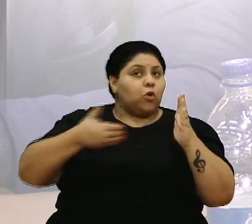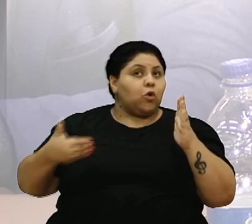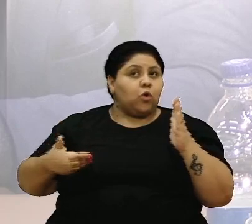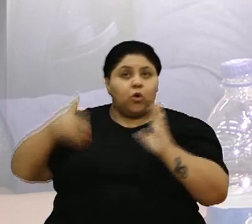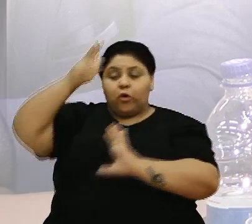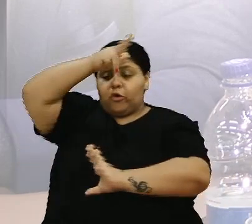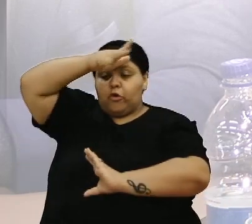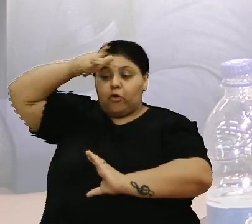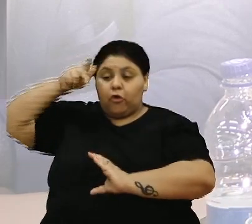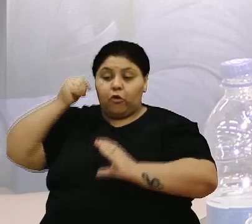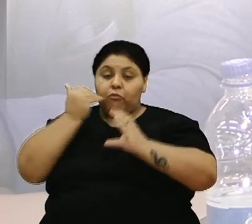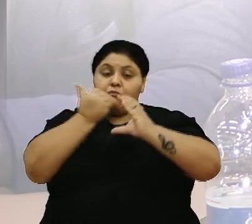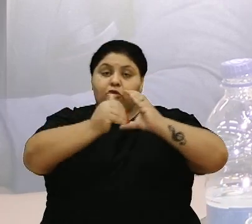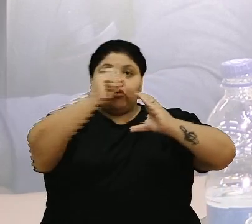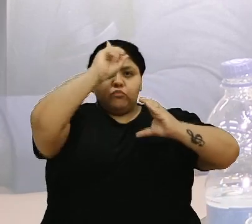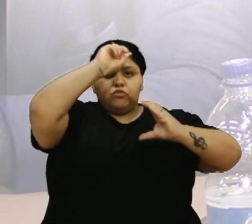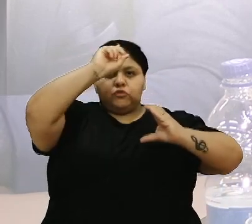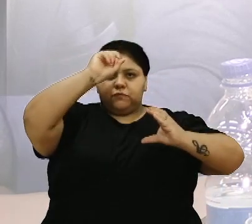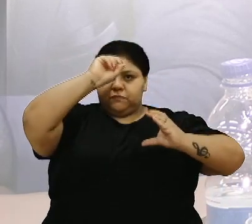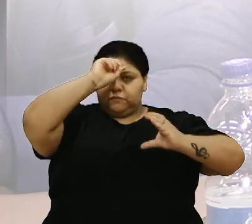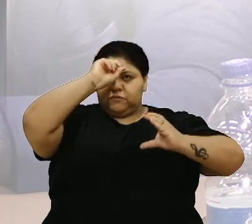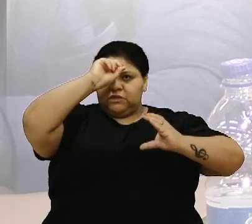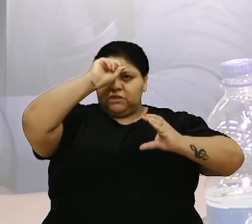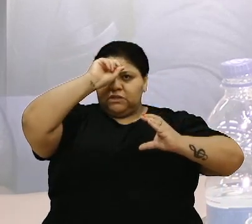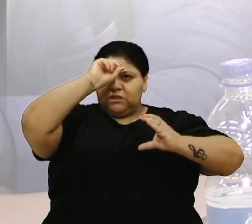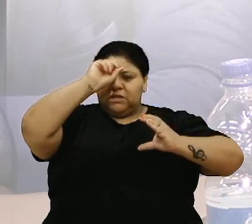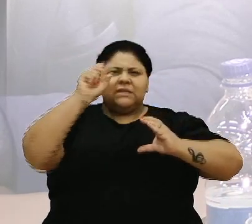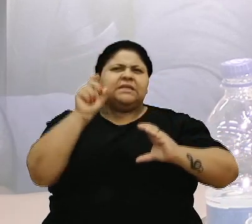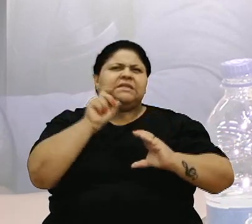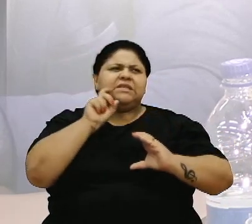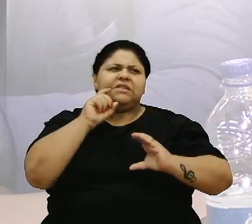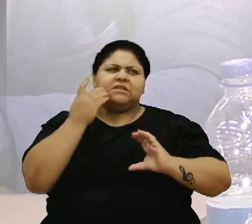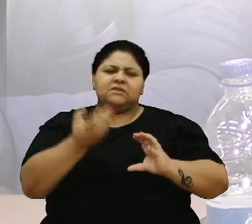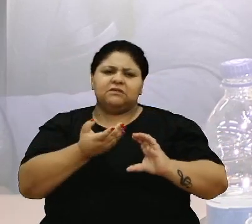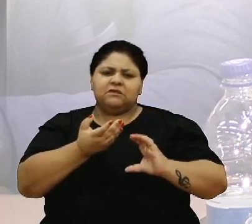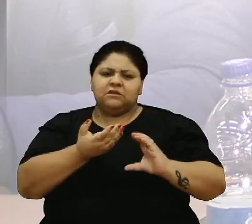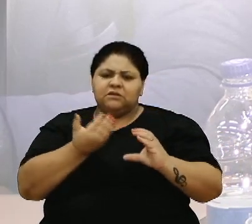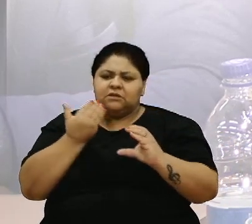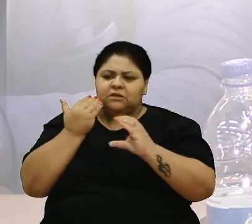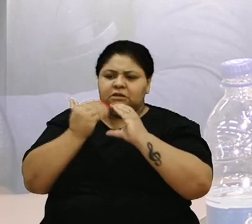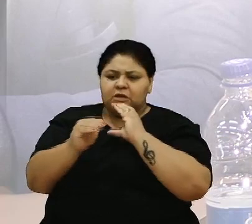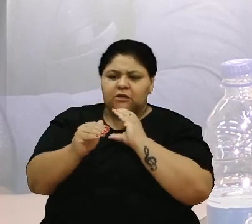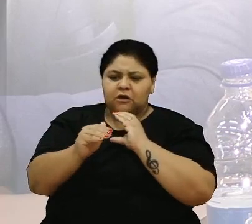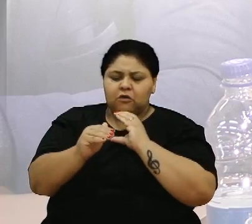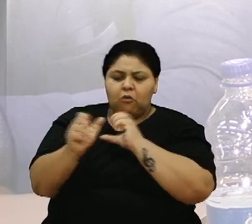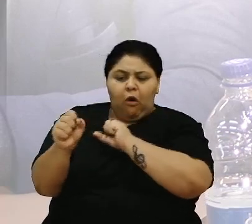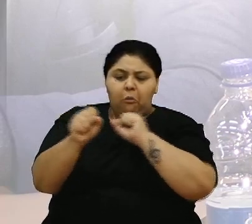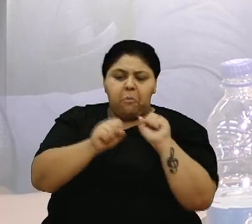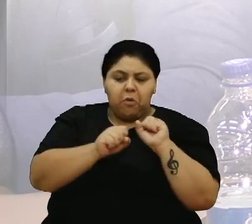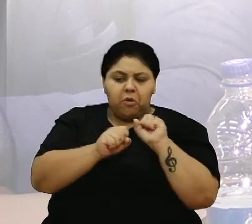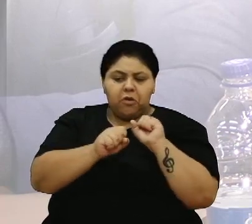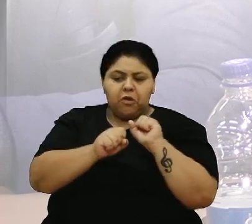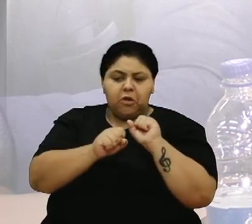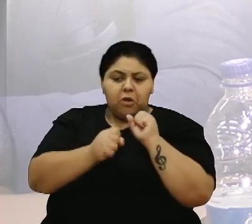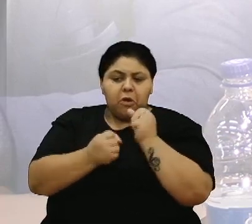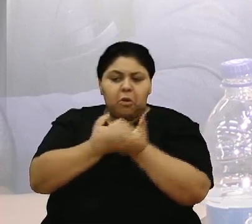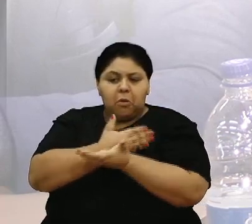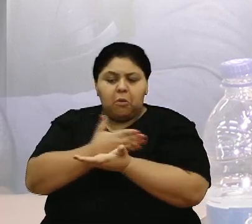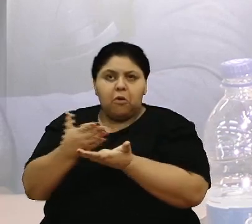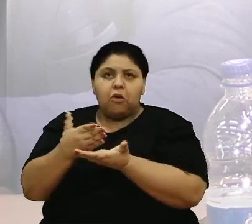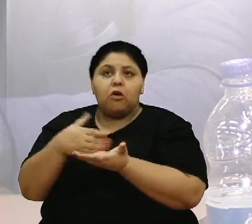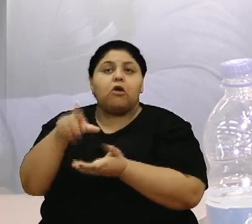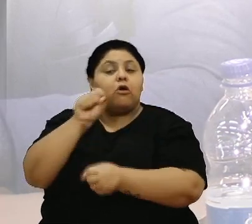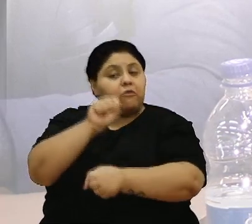serem destinadas para os hospitais. E até sexta-feira, para ser encaminhada para eles, para poder aplicar. Então, esperamos, eu